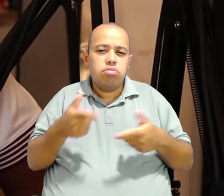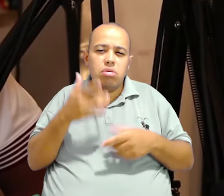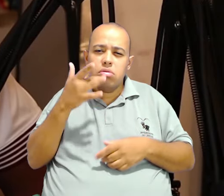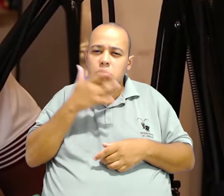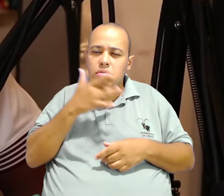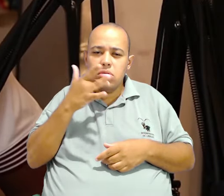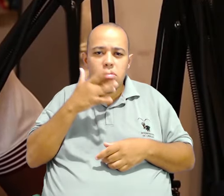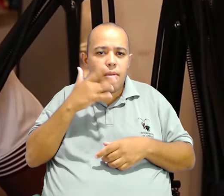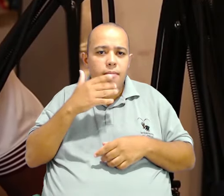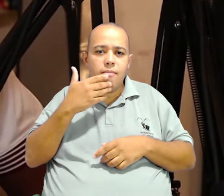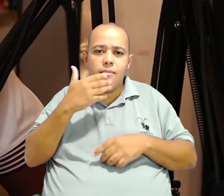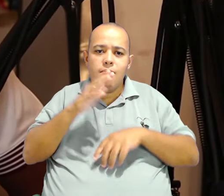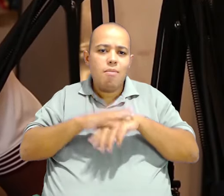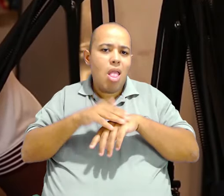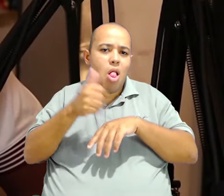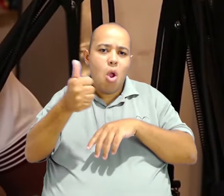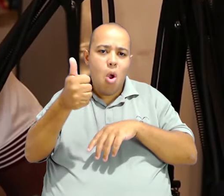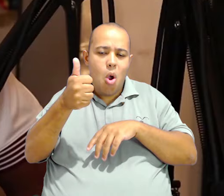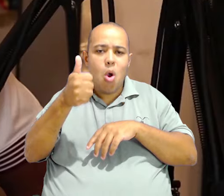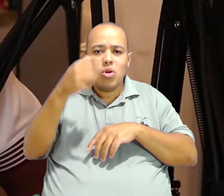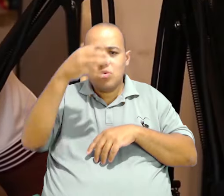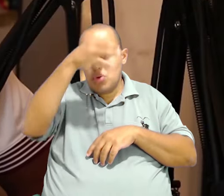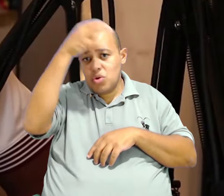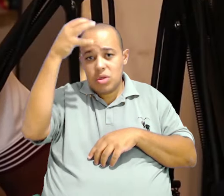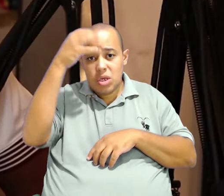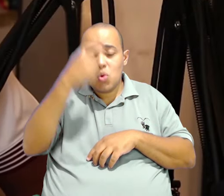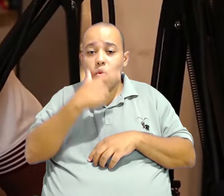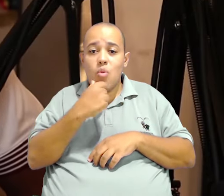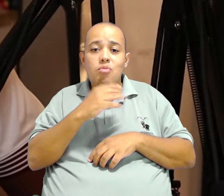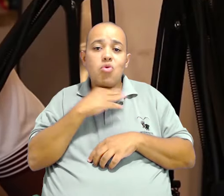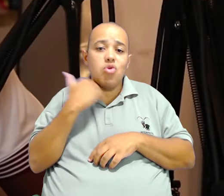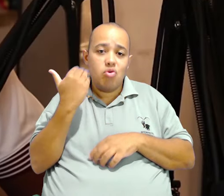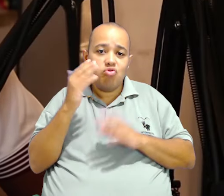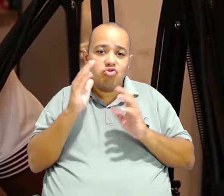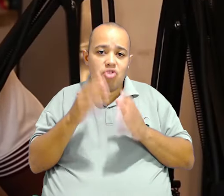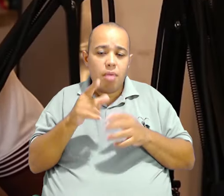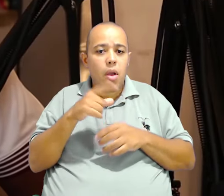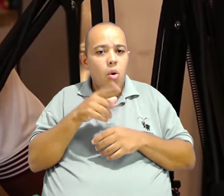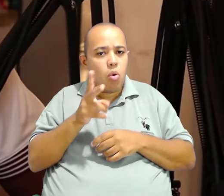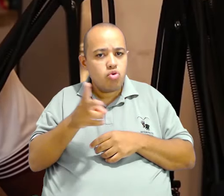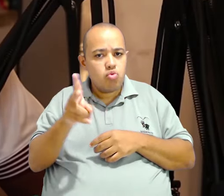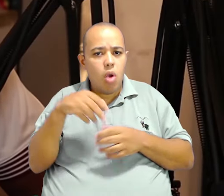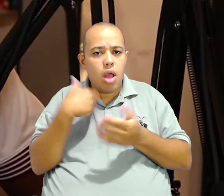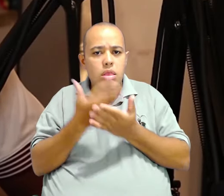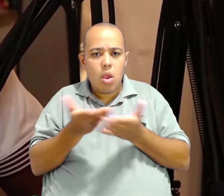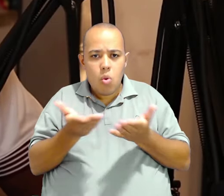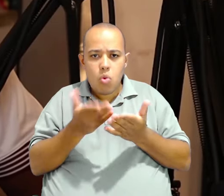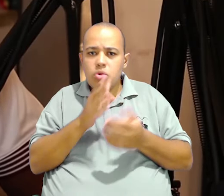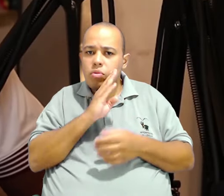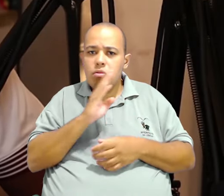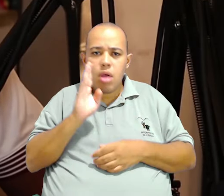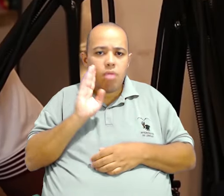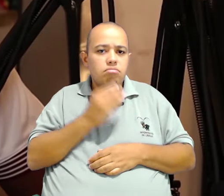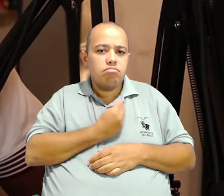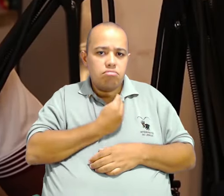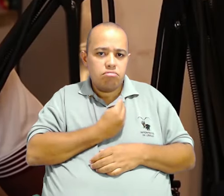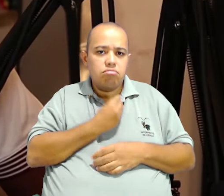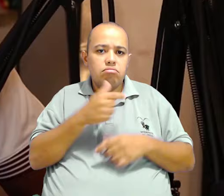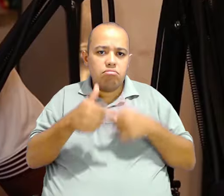sensacional. Davi é um cara que deixou muita saudade. Então, o slogan do programa, era na Rádio Vitória esse programa, o slogan do programa